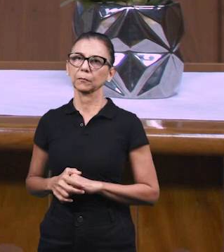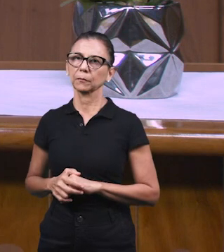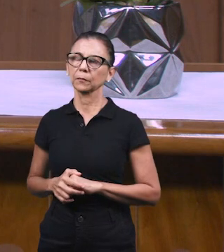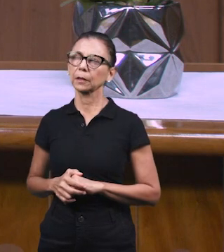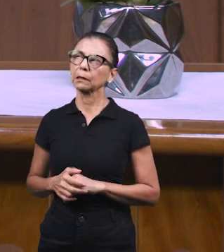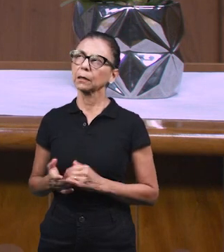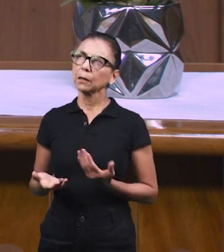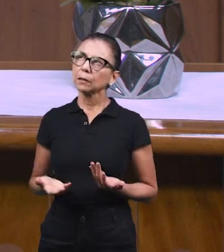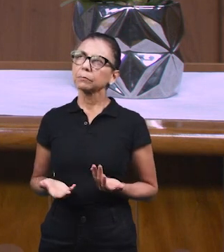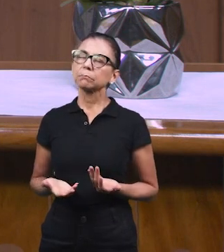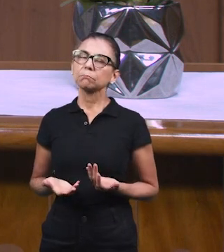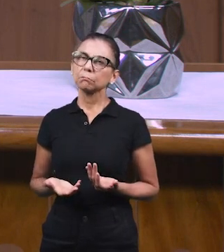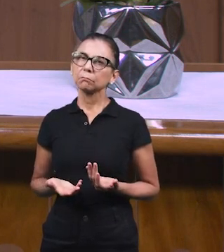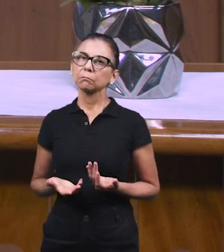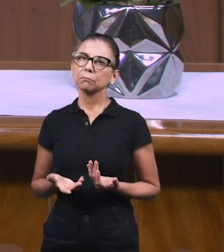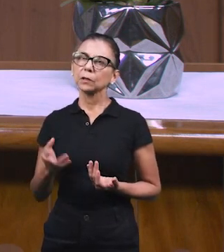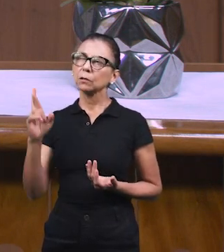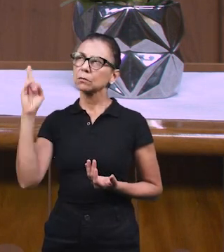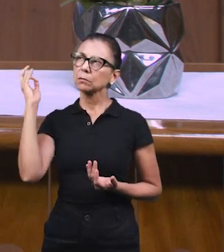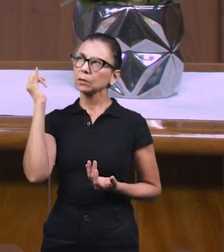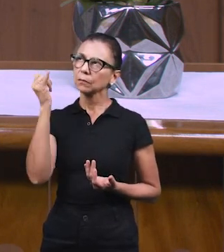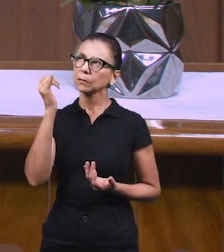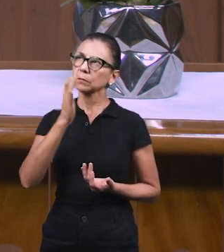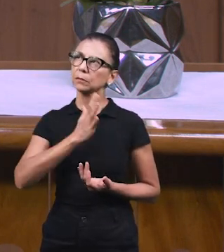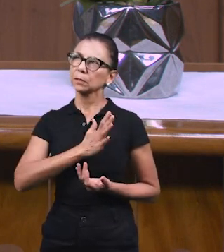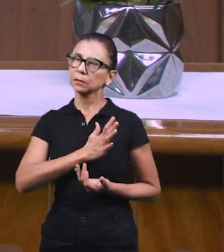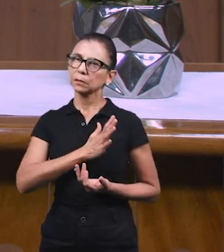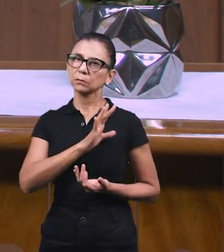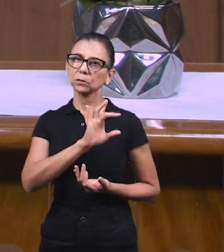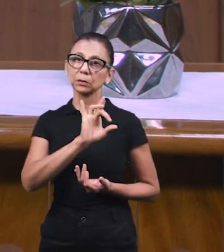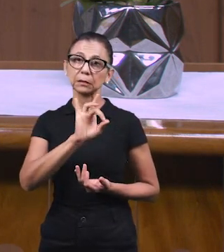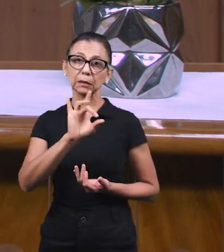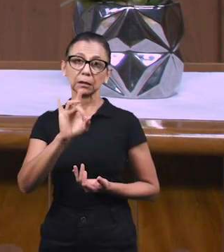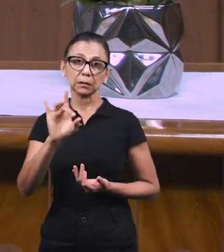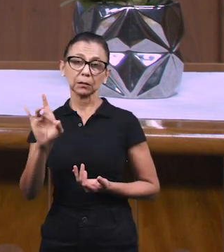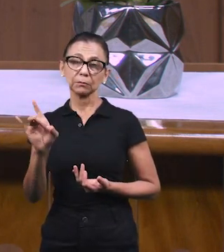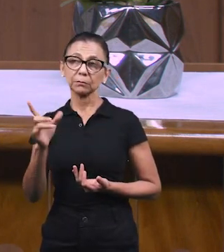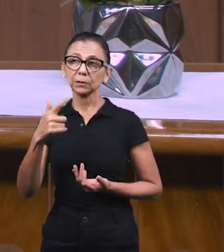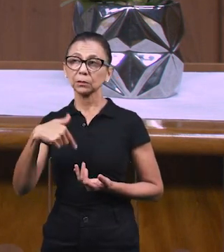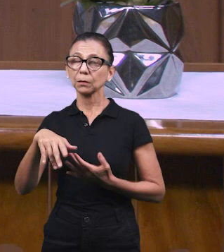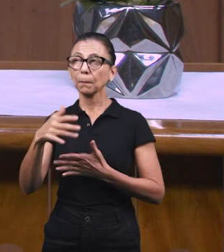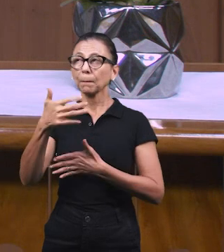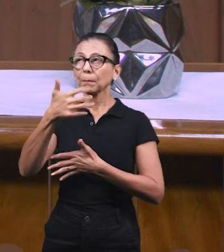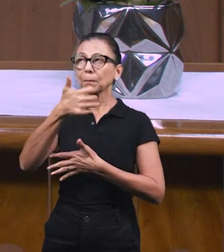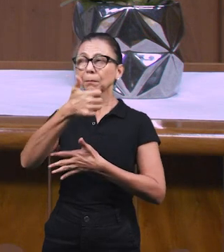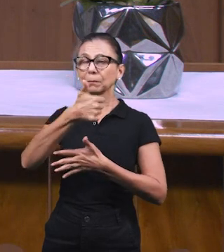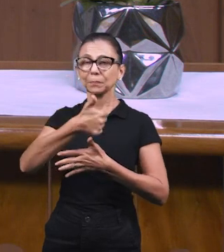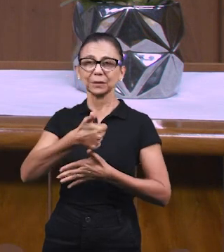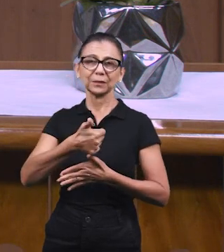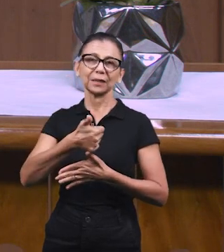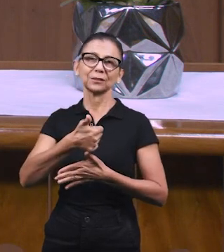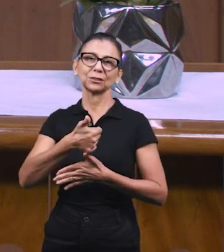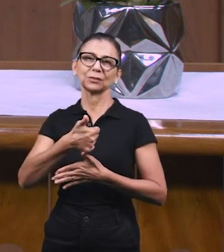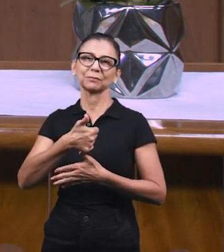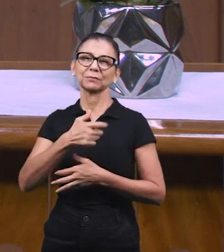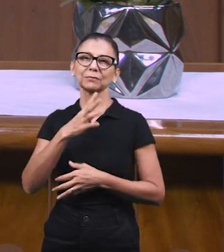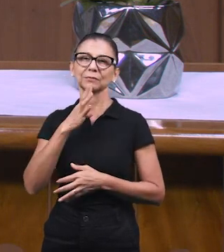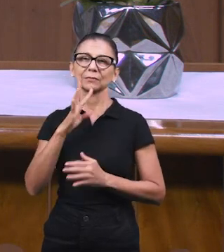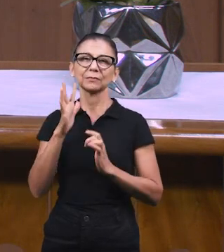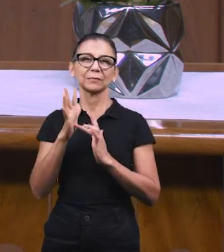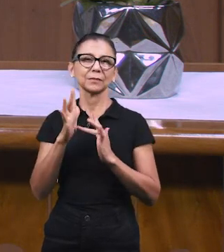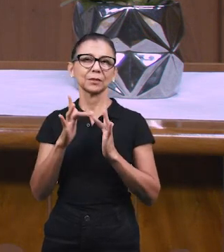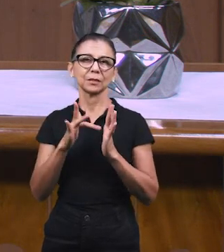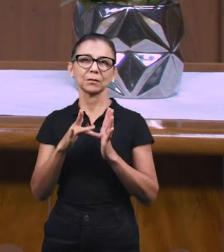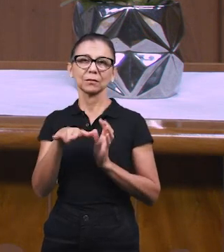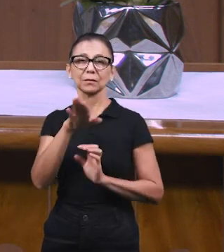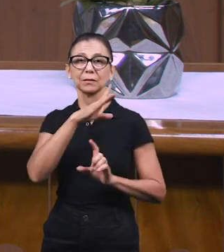porque o Senhor tem falado aos nossos corações. Temos esse privilégio de conhecermos um